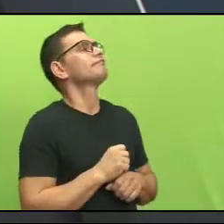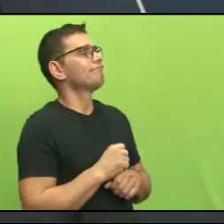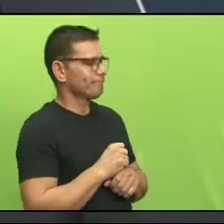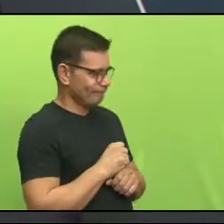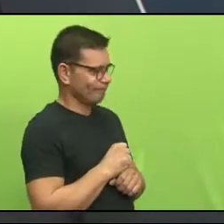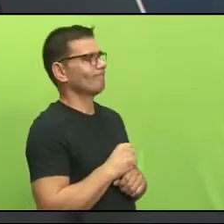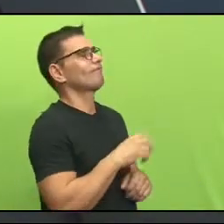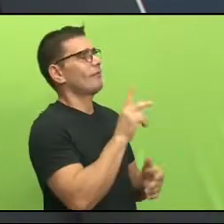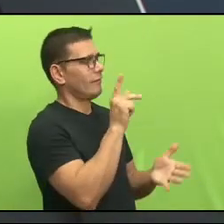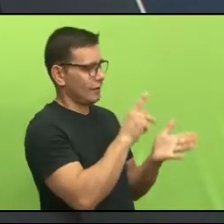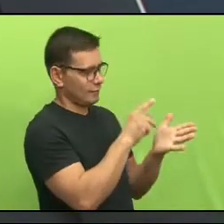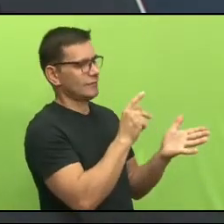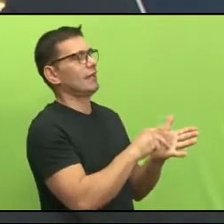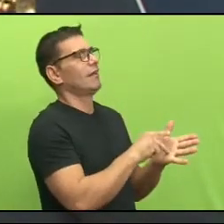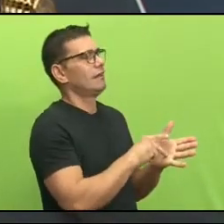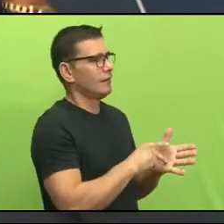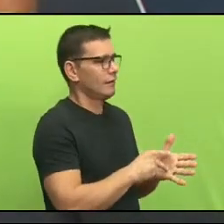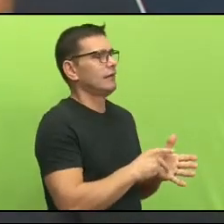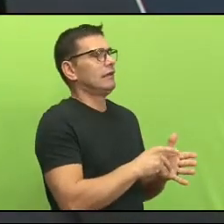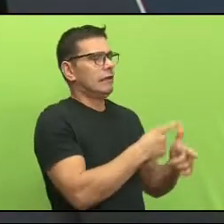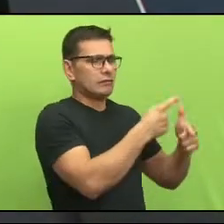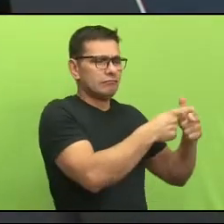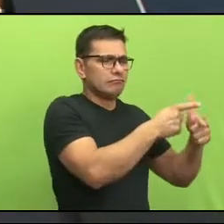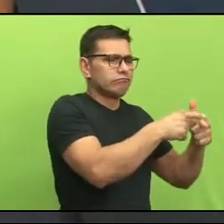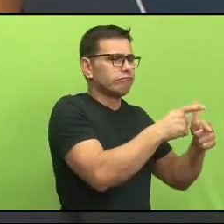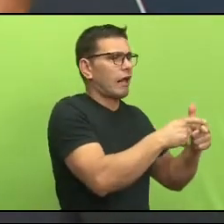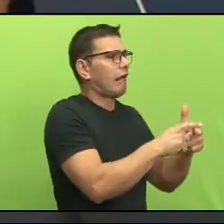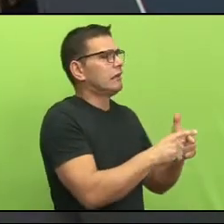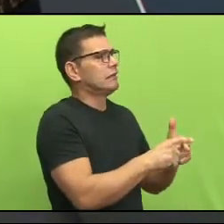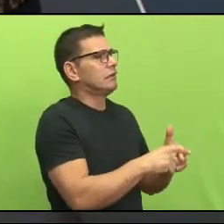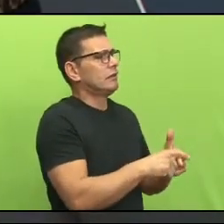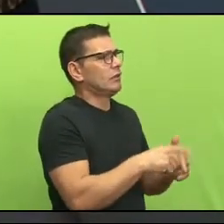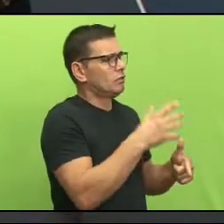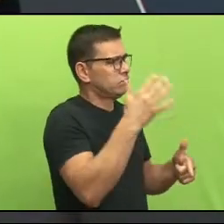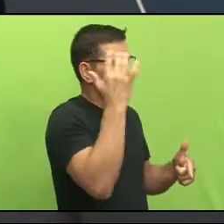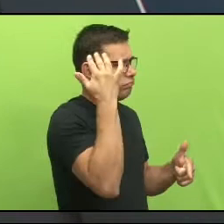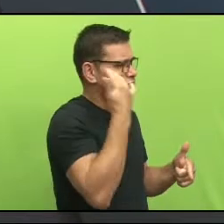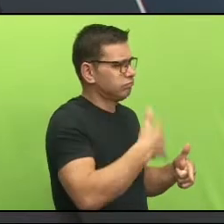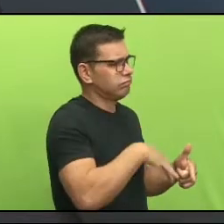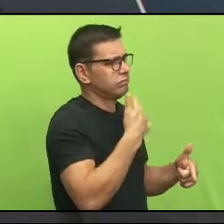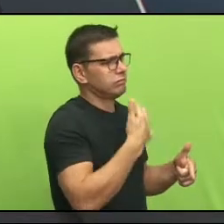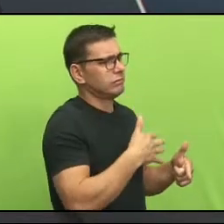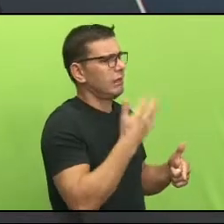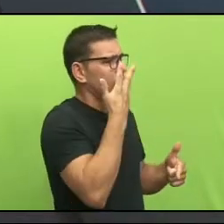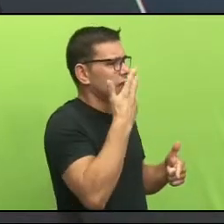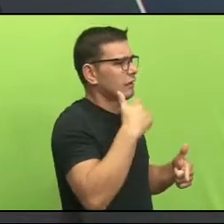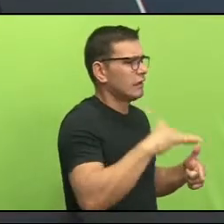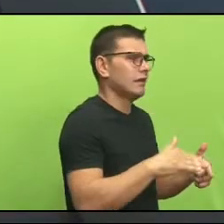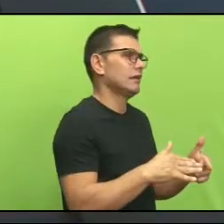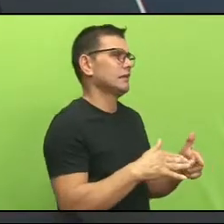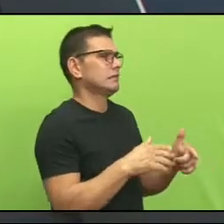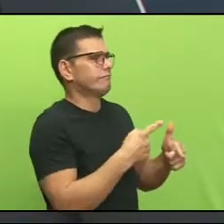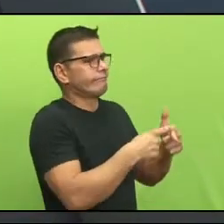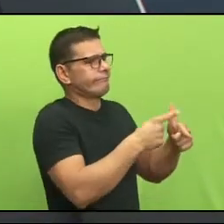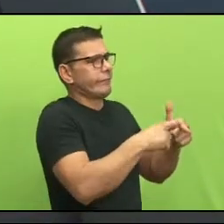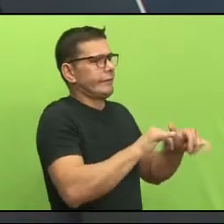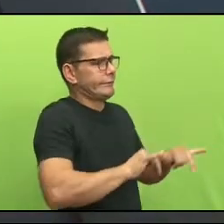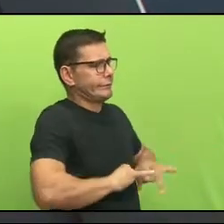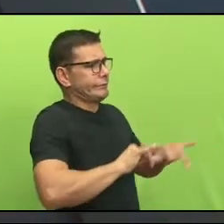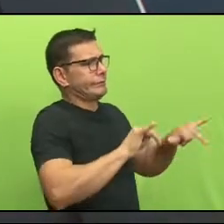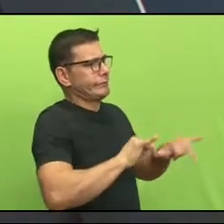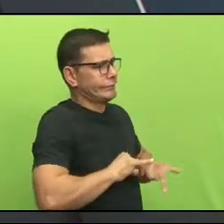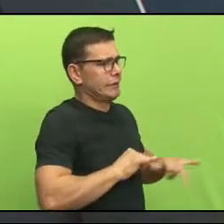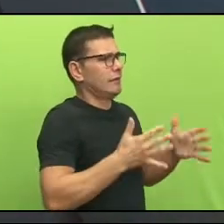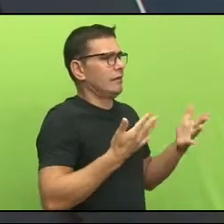tem ideia. Nós temos problemas desde infância, né? Temos crianças feridas dentro de nós. Pessoas